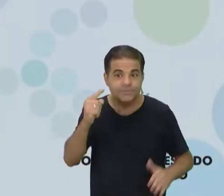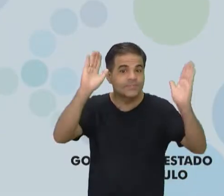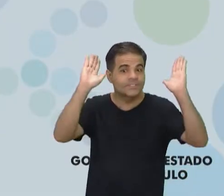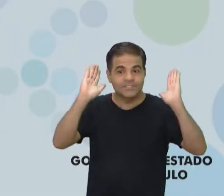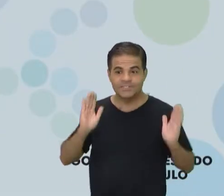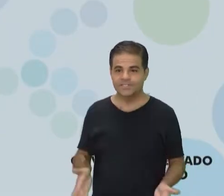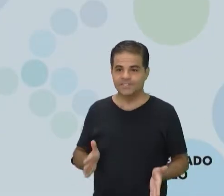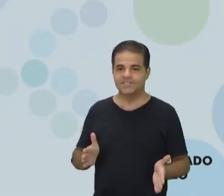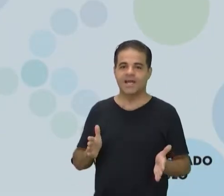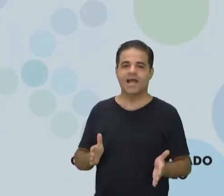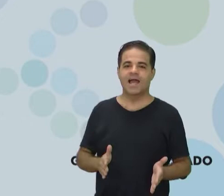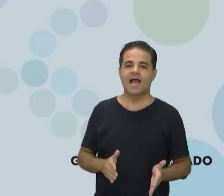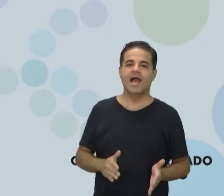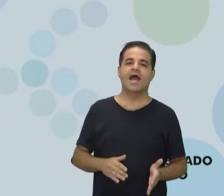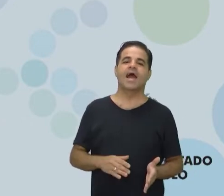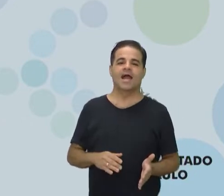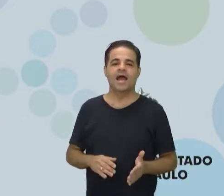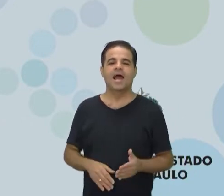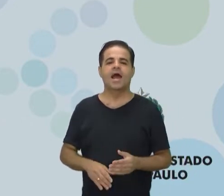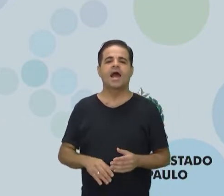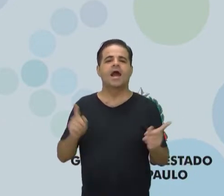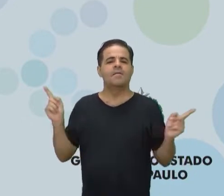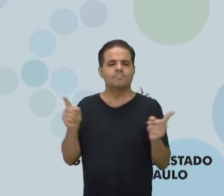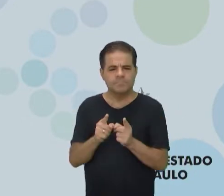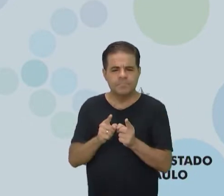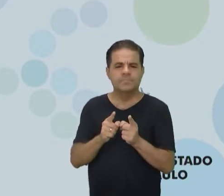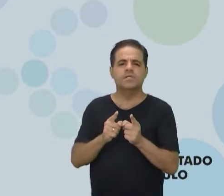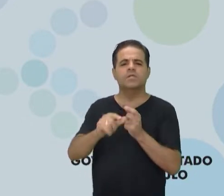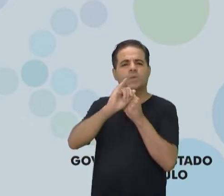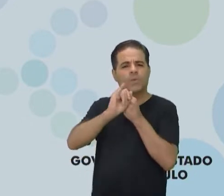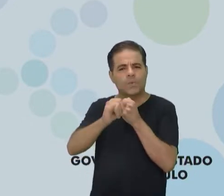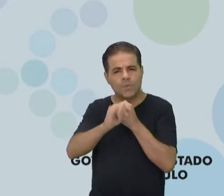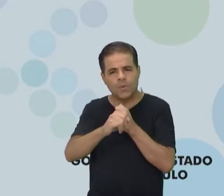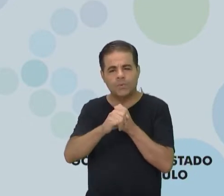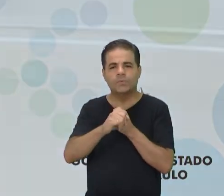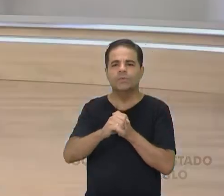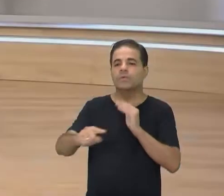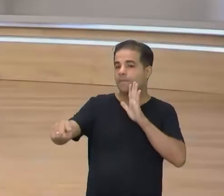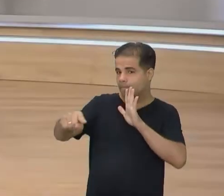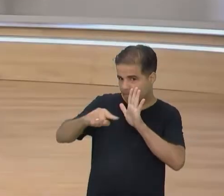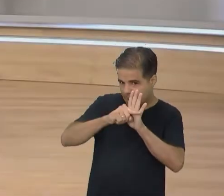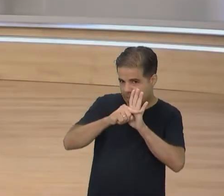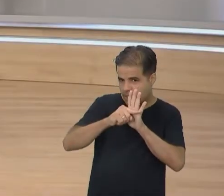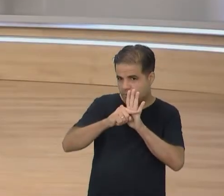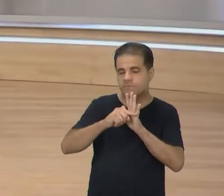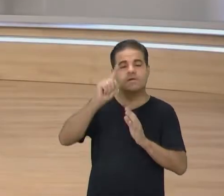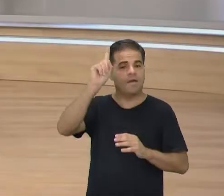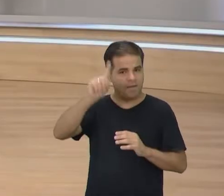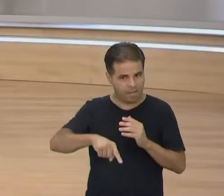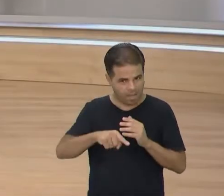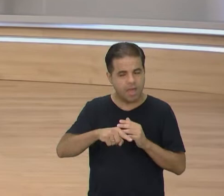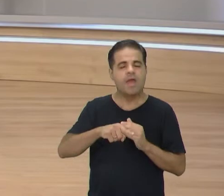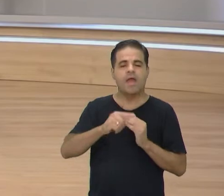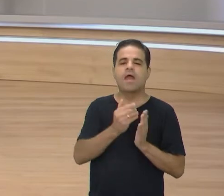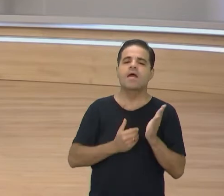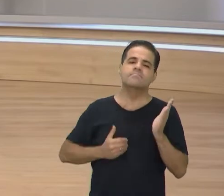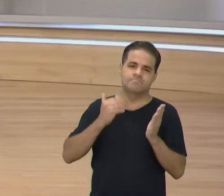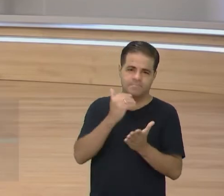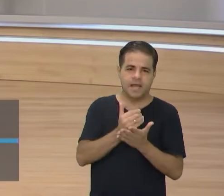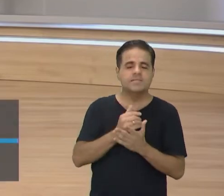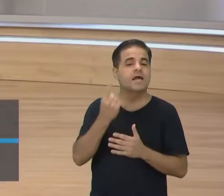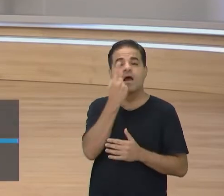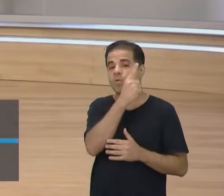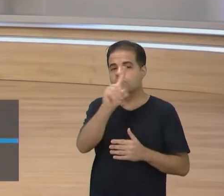mini conto, menos é mais, professora Tayana Souza. Exatamente, mini conto, menos é mais. Você me disse exatamente isso, que a aula tinha que ser mais leve, mais tranquila, Sim. porque é